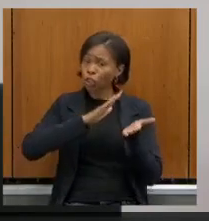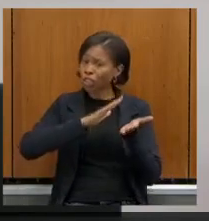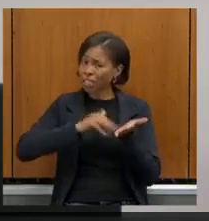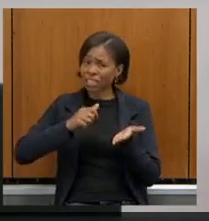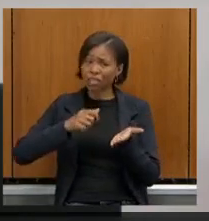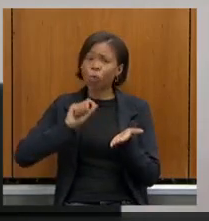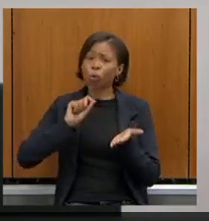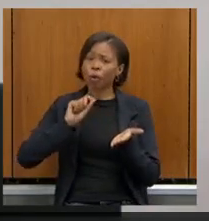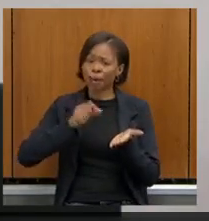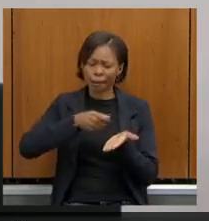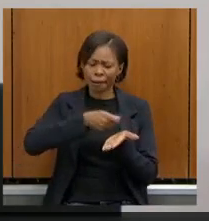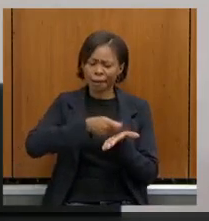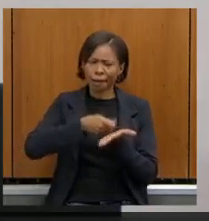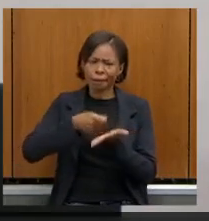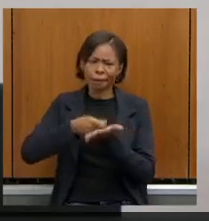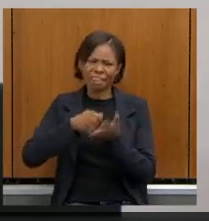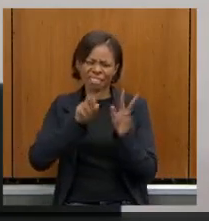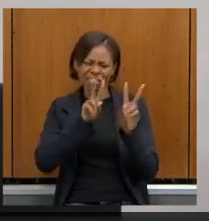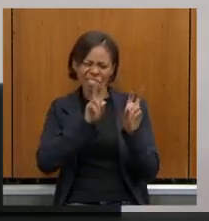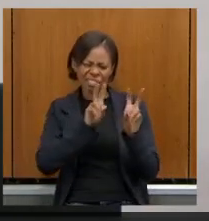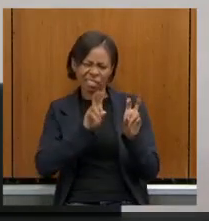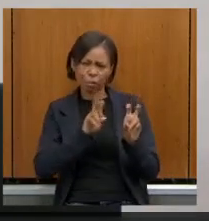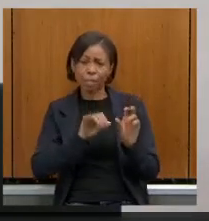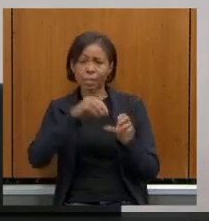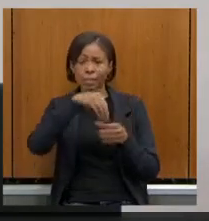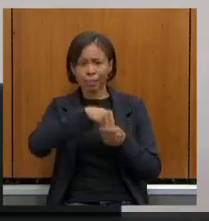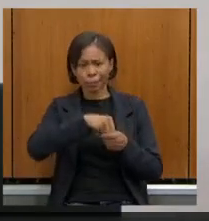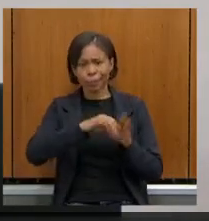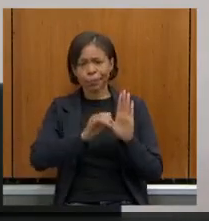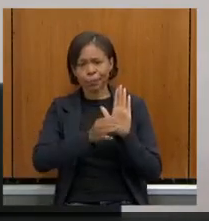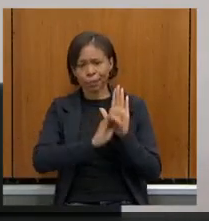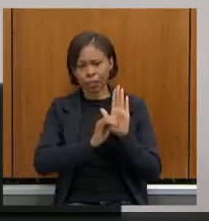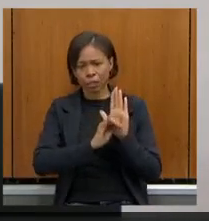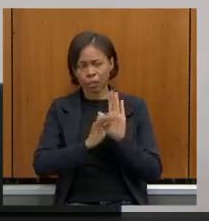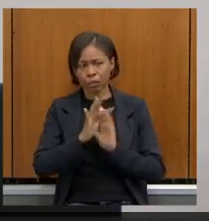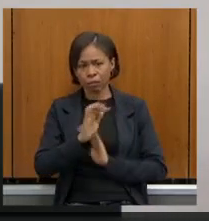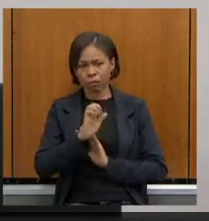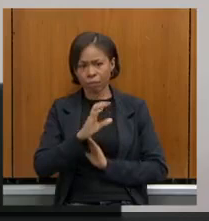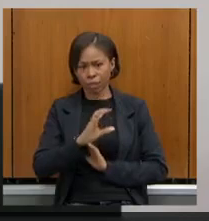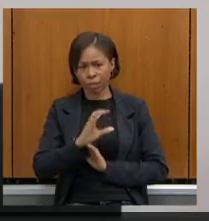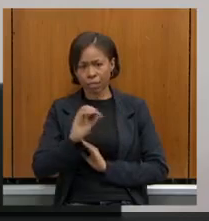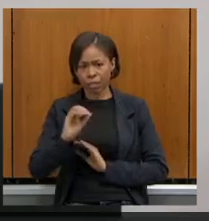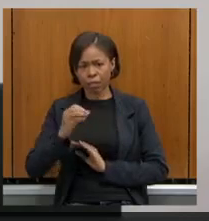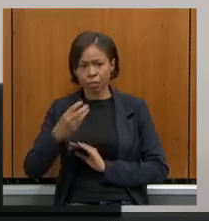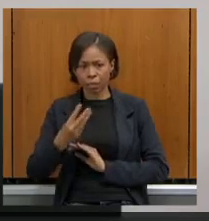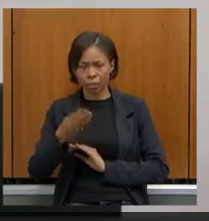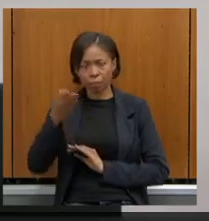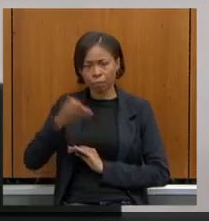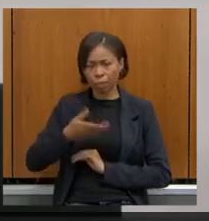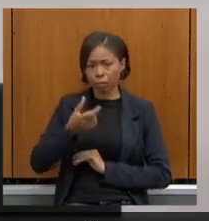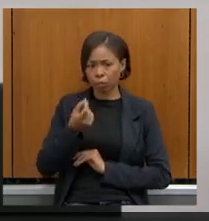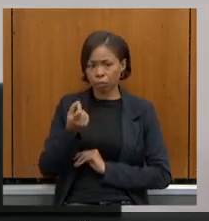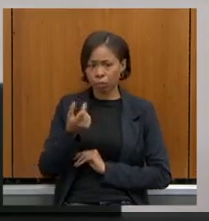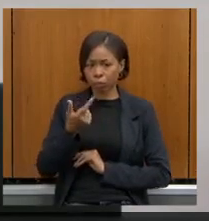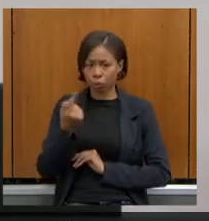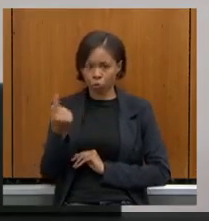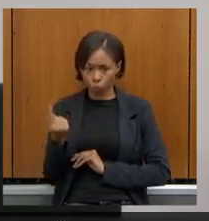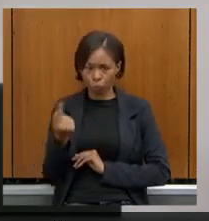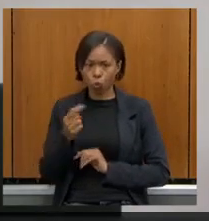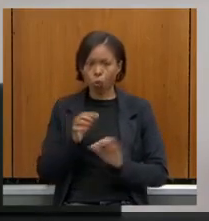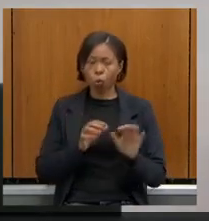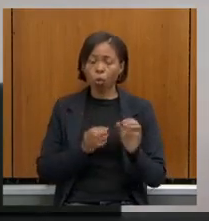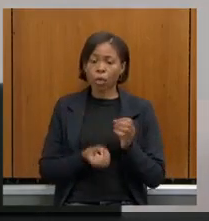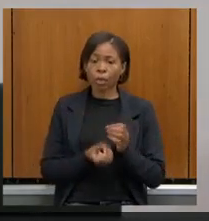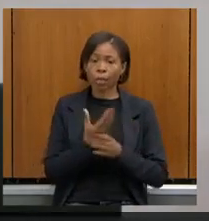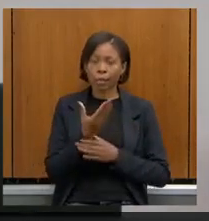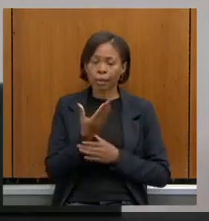temáticas dos editais FEC 03 barra 2021 produção de obra